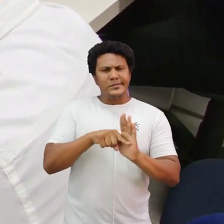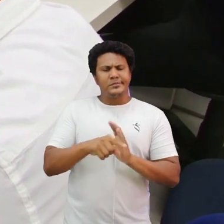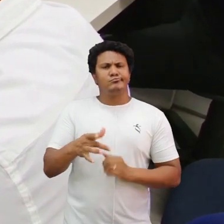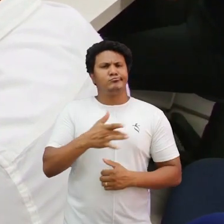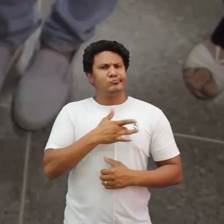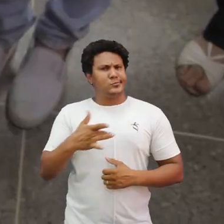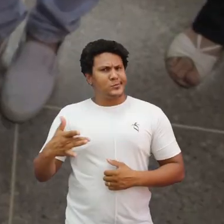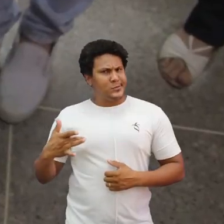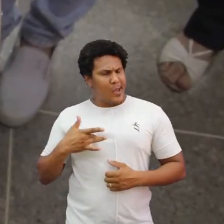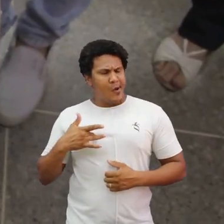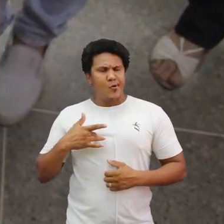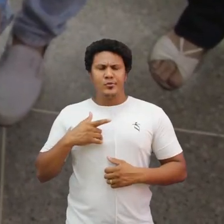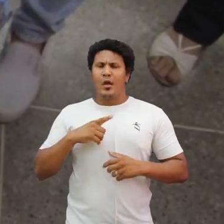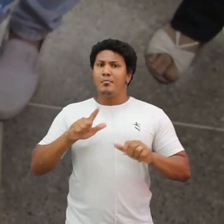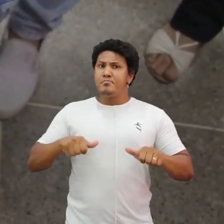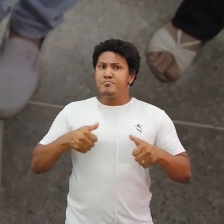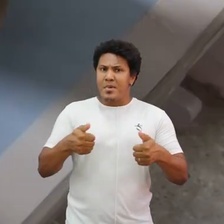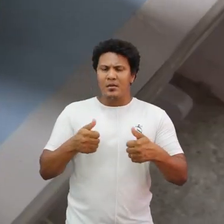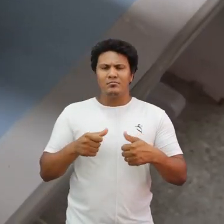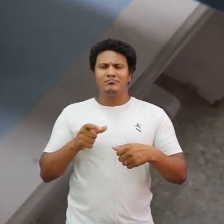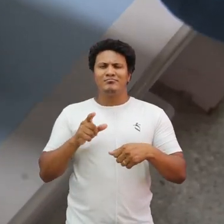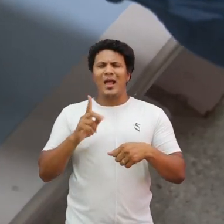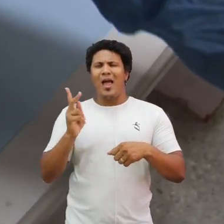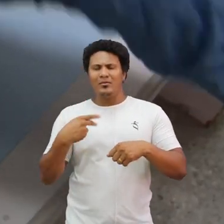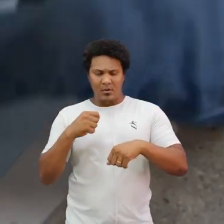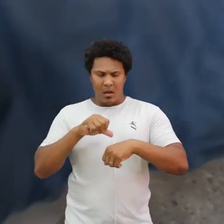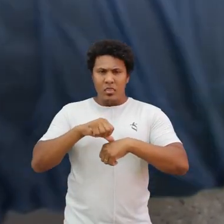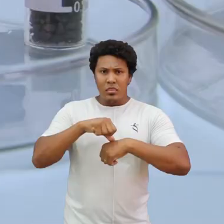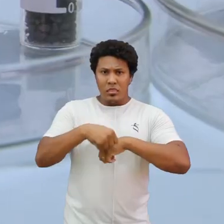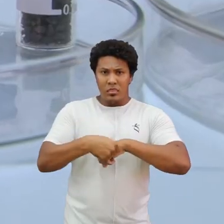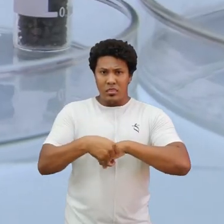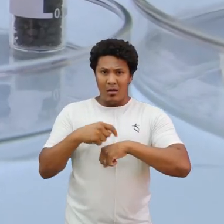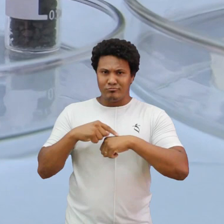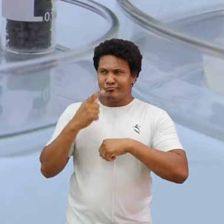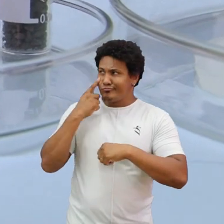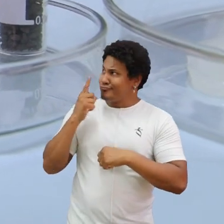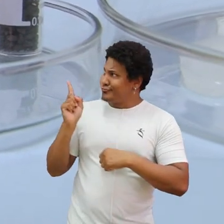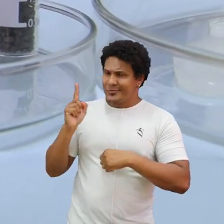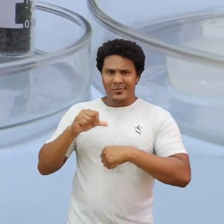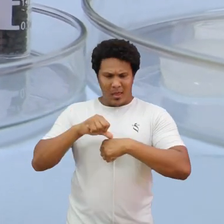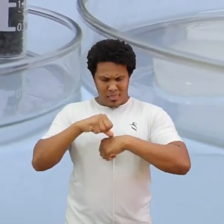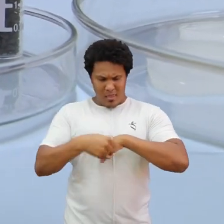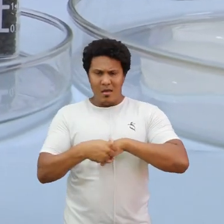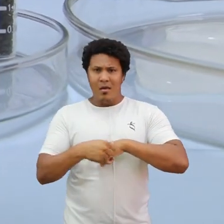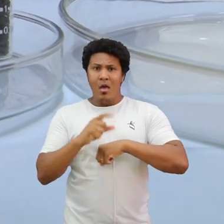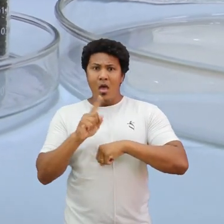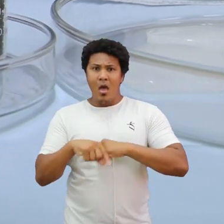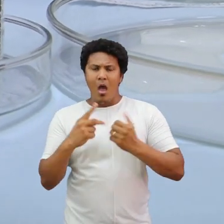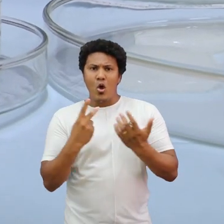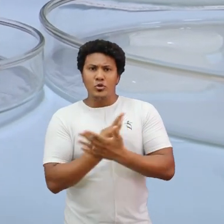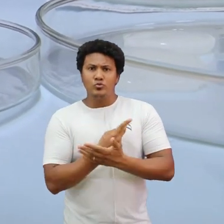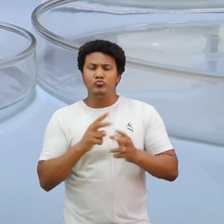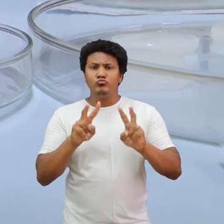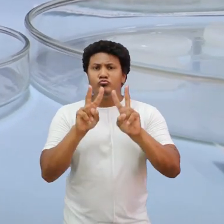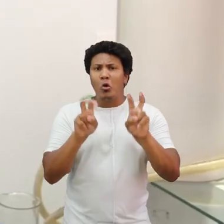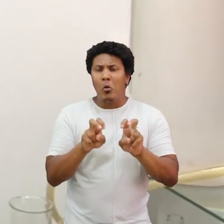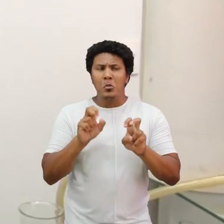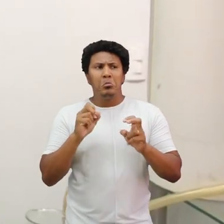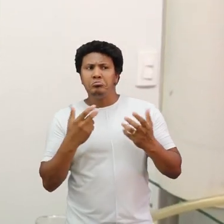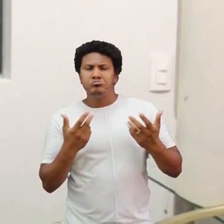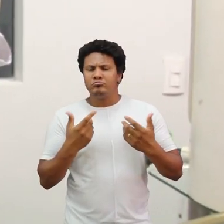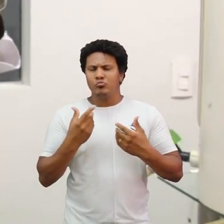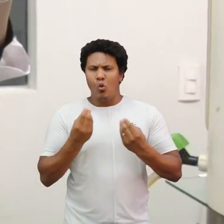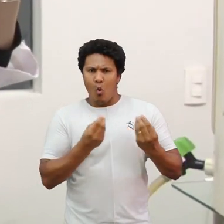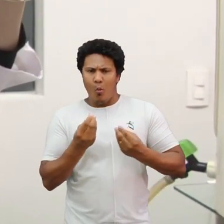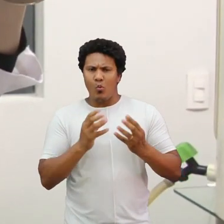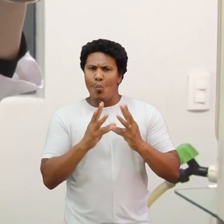e bem-estar, como o desenvolvimento de curativos de pele à base de grafeno, fármacos, biotecnologia